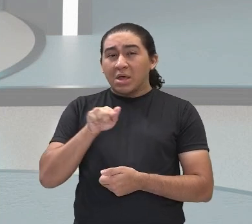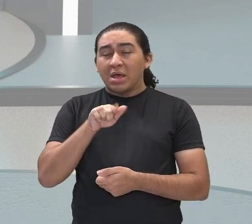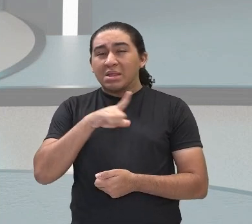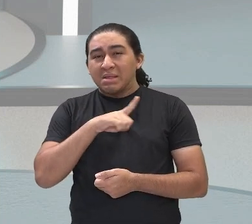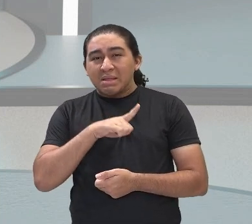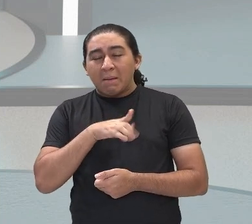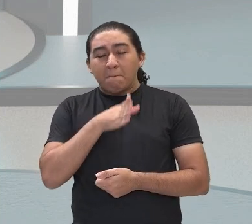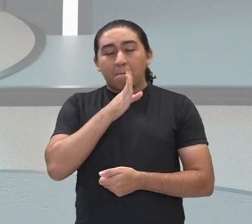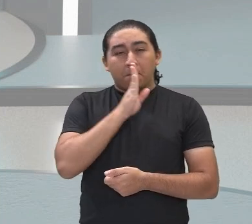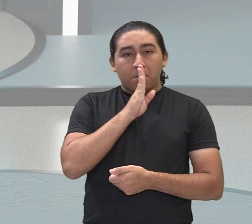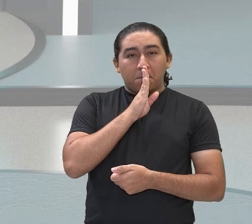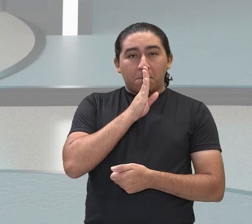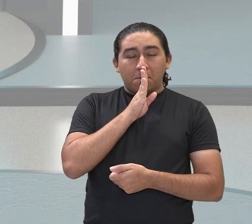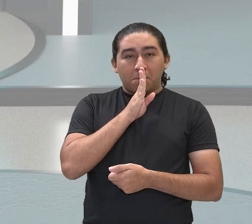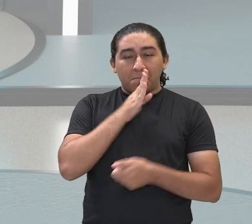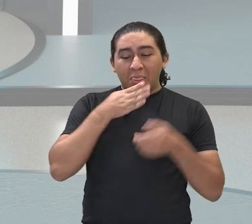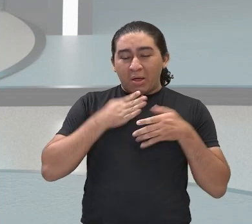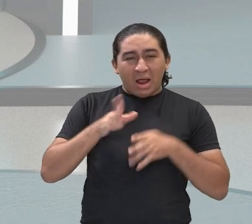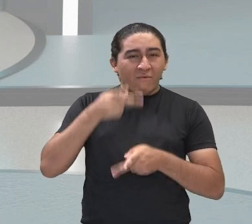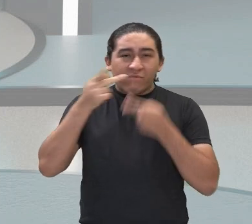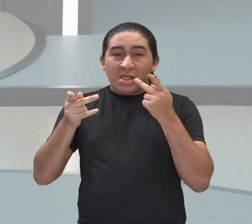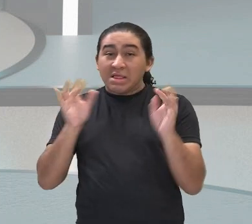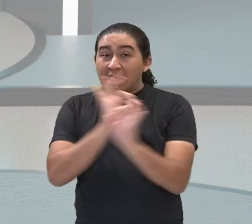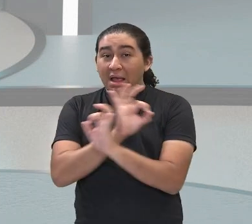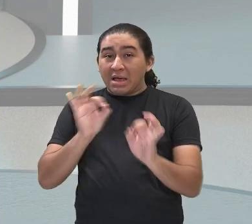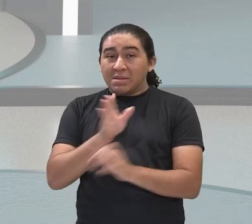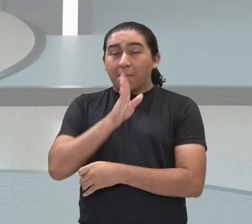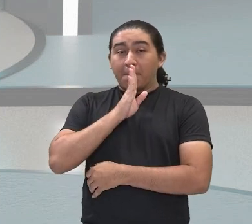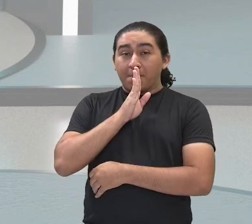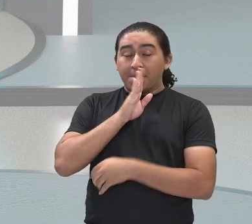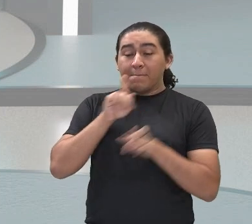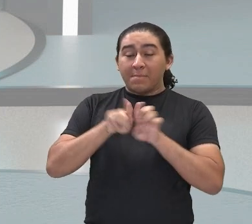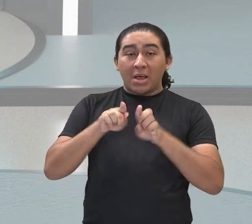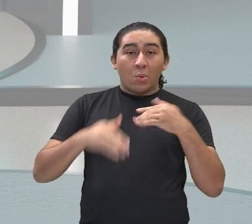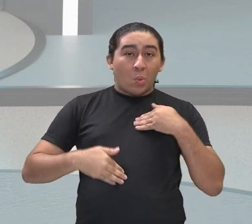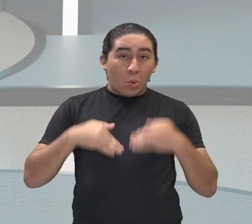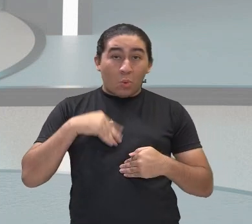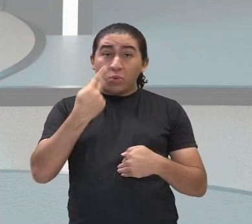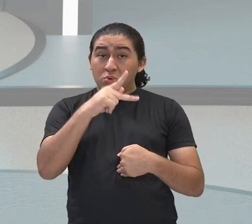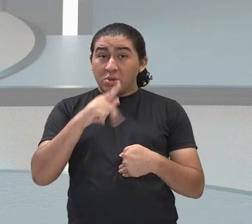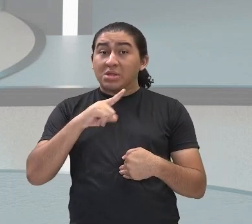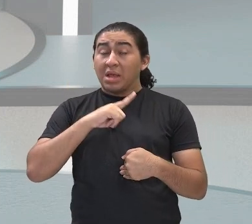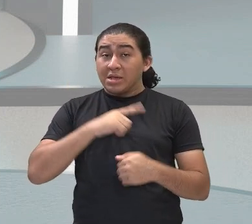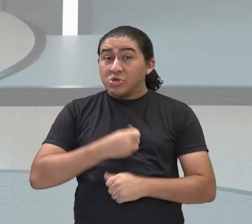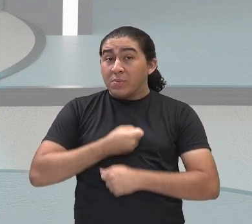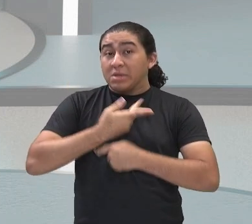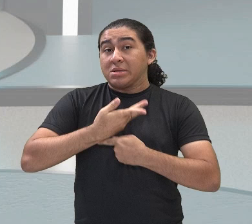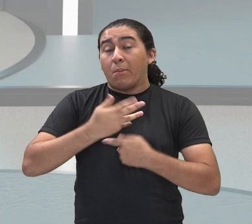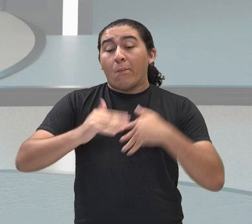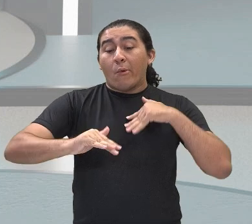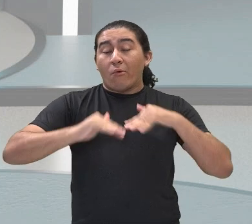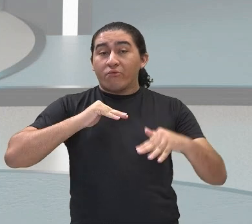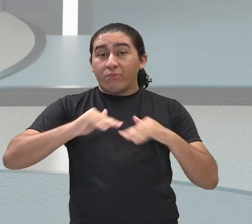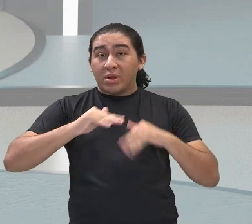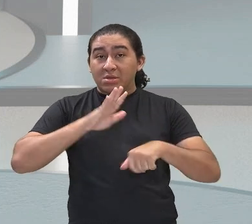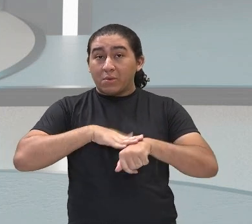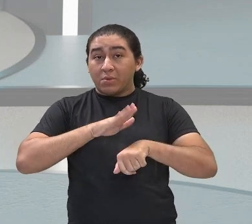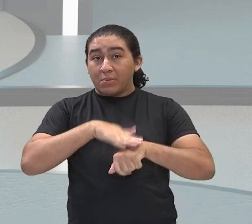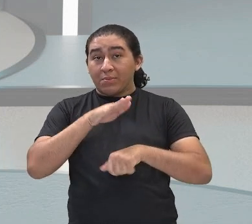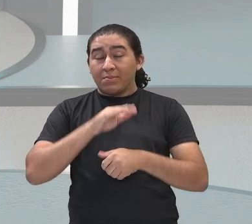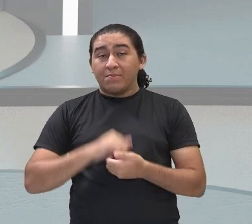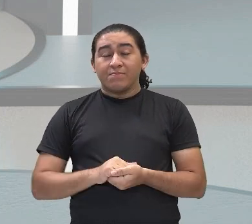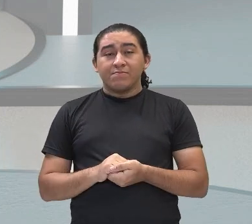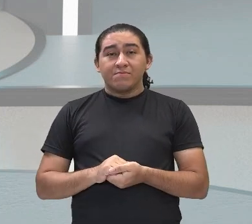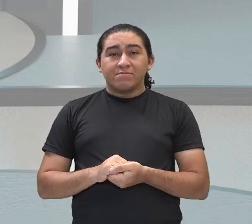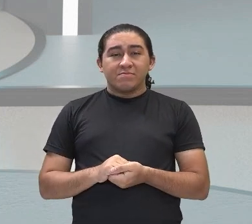seu corpo vai lhe entregar. Ele vai trazer em forma de movimento. E esse movimento ele não precisa